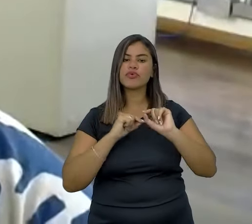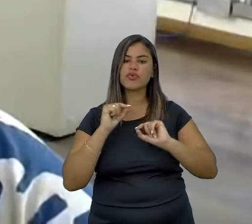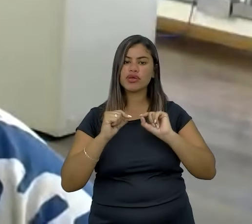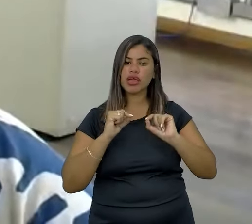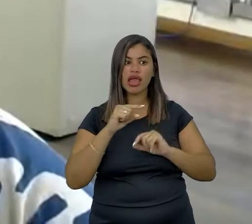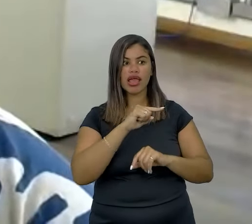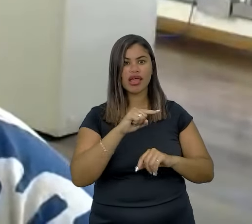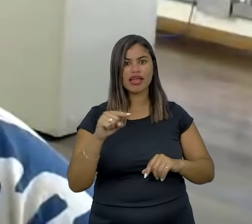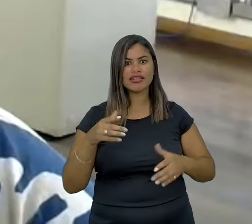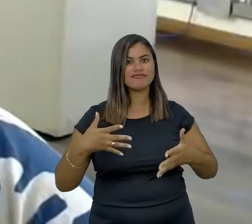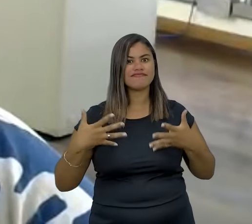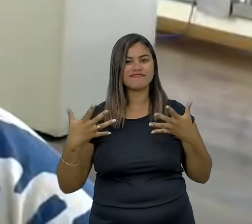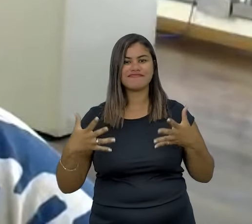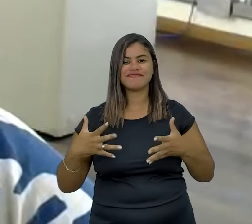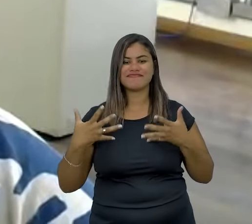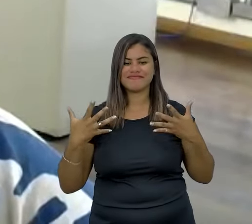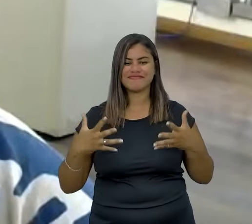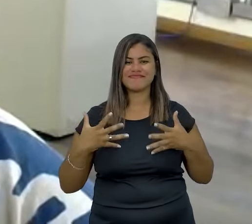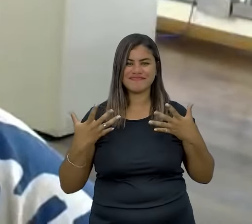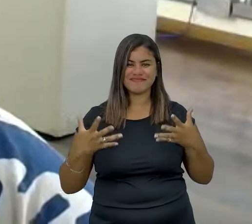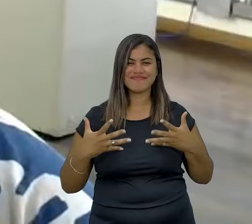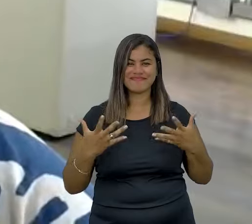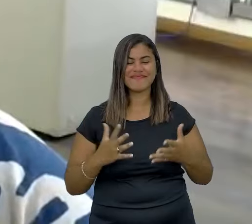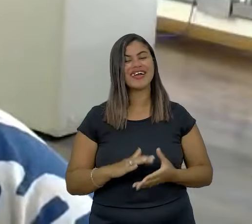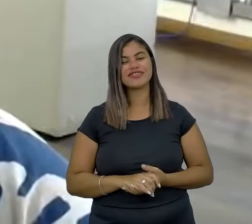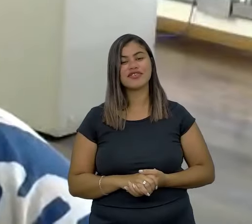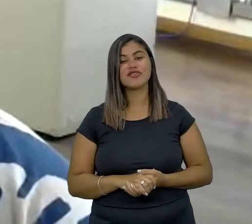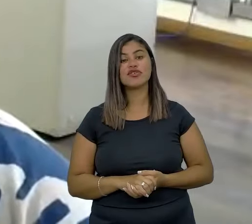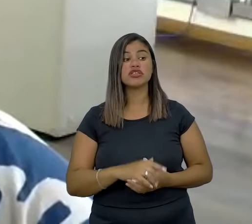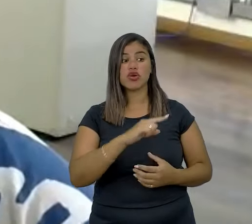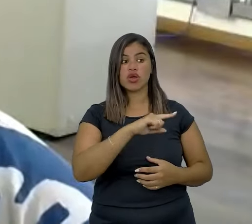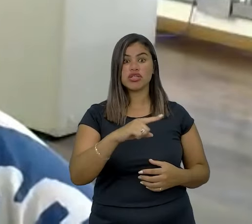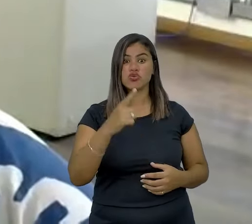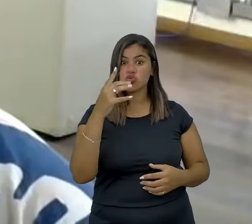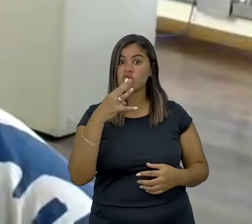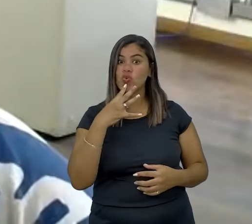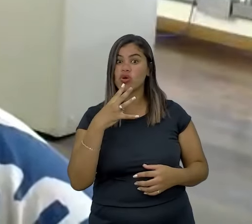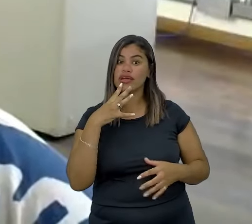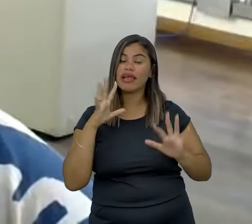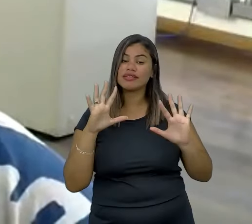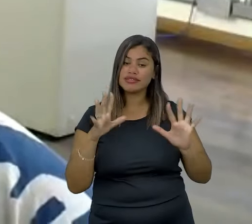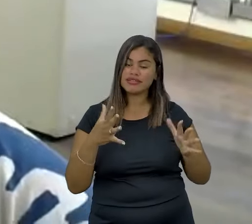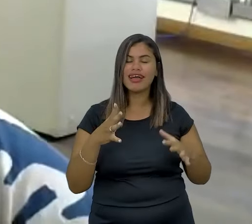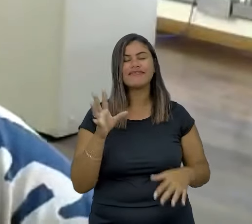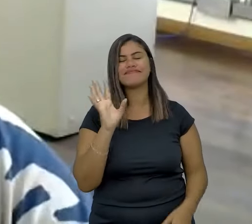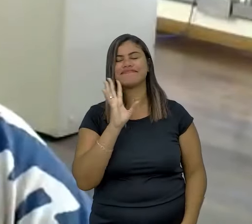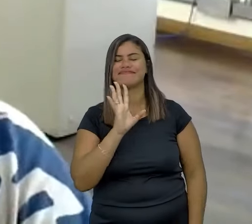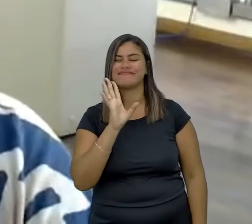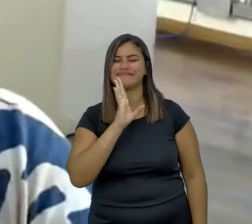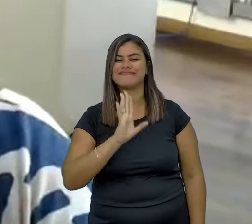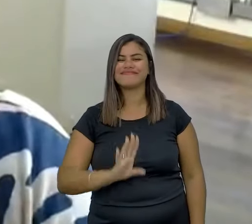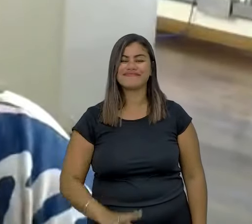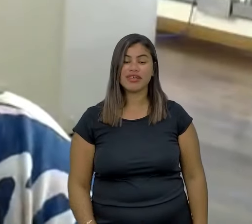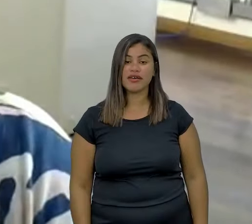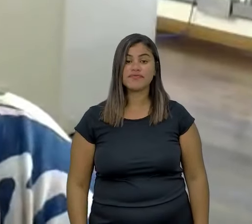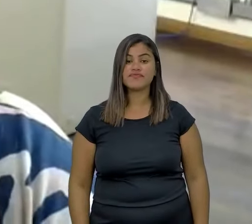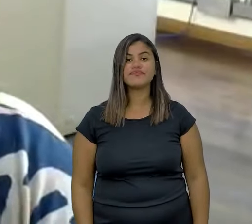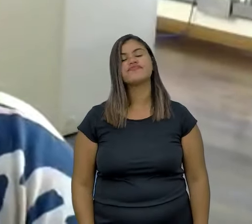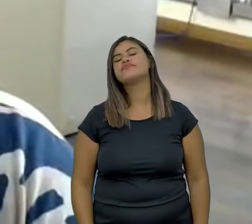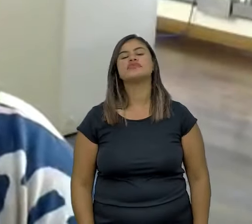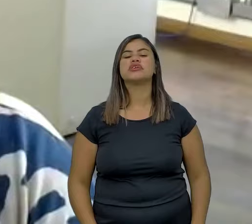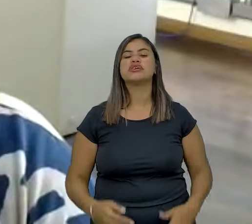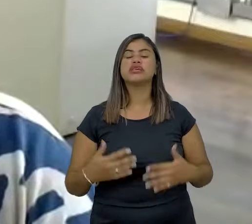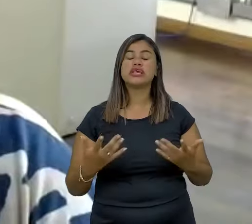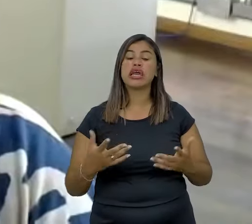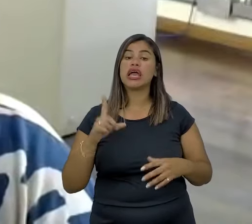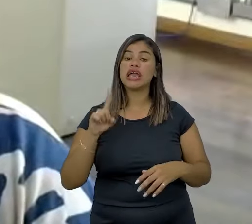eles ficam muito entusiasmados quando a gente faz isso. Então, quando eles se apropriam, né, é muito bacana. E esses níveis, né, eles